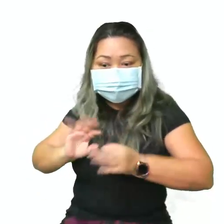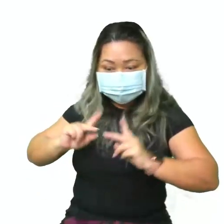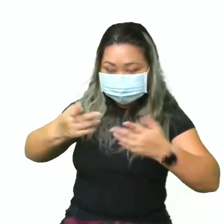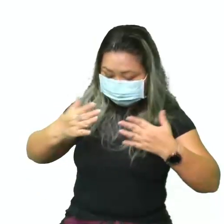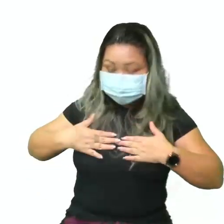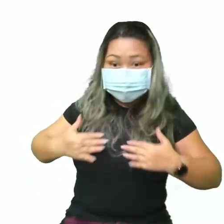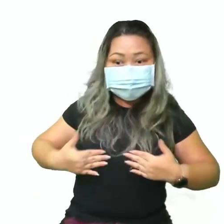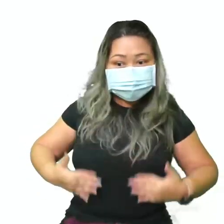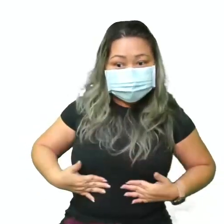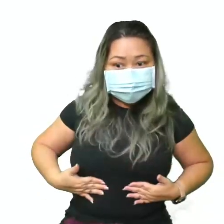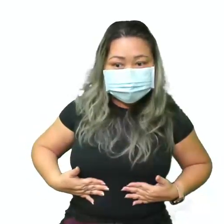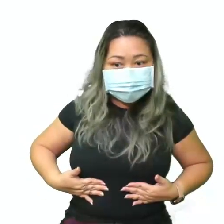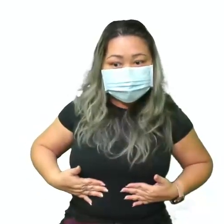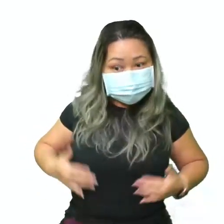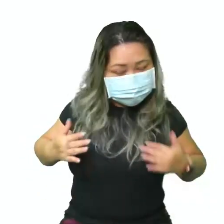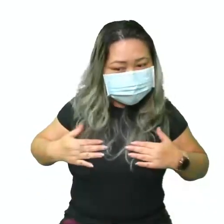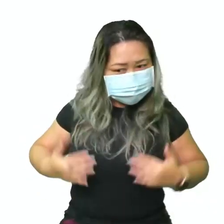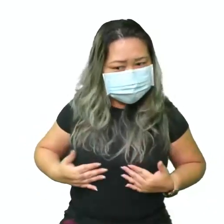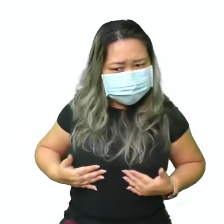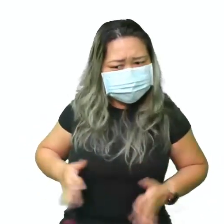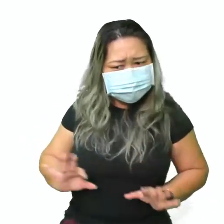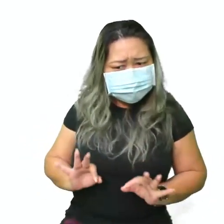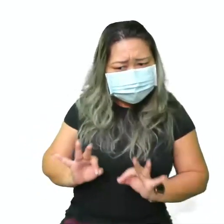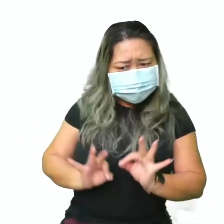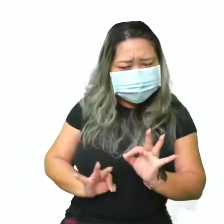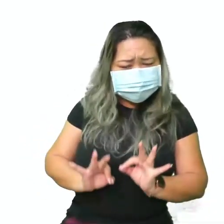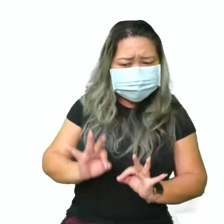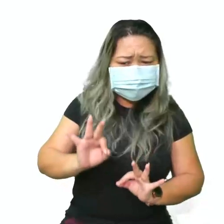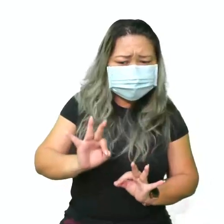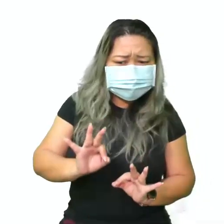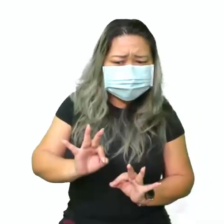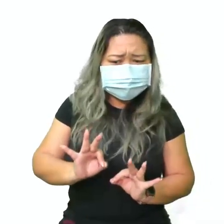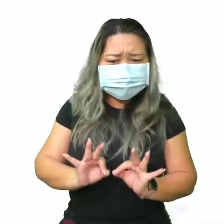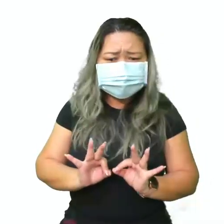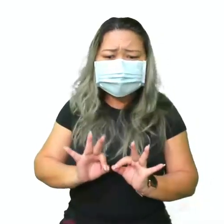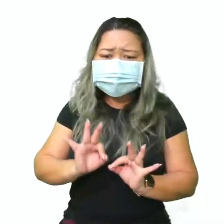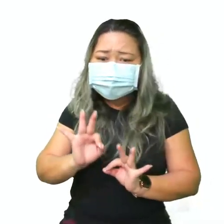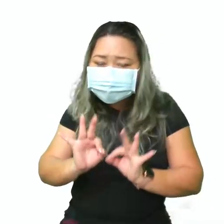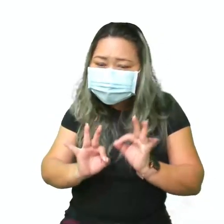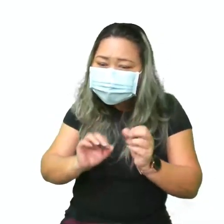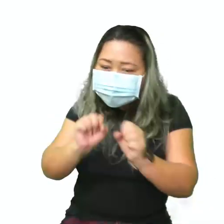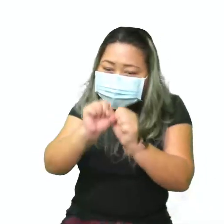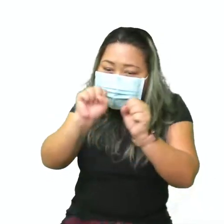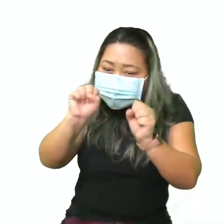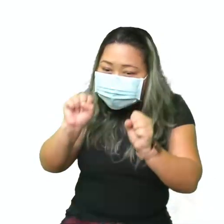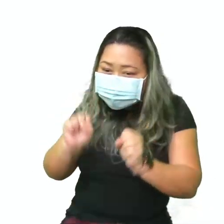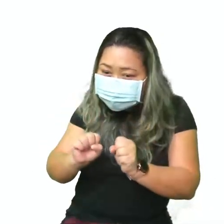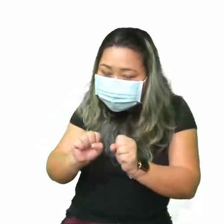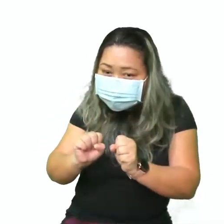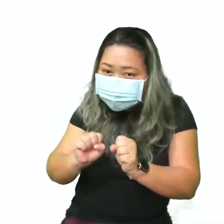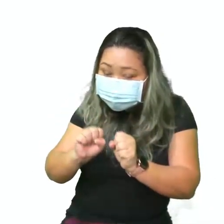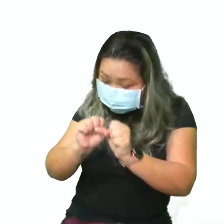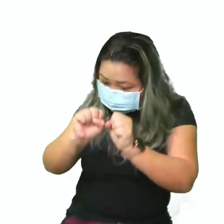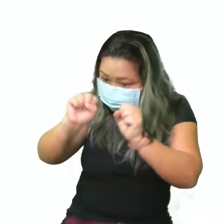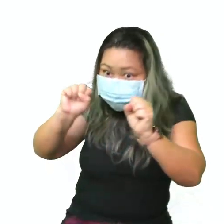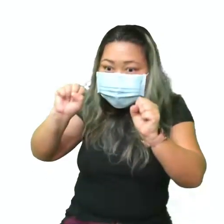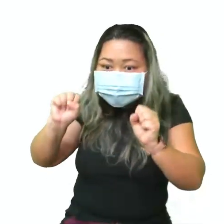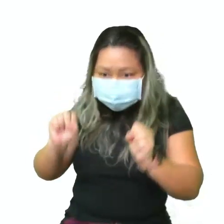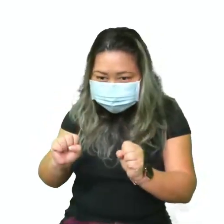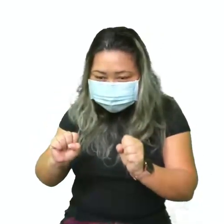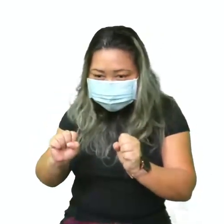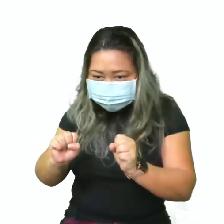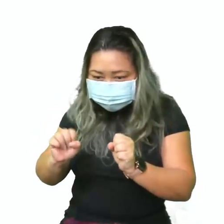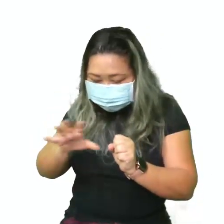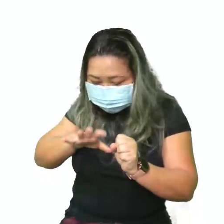tecido muscular e por aí vai, né? Órgãos, e quando a gente fala de órgãos, nós sabemos que esses